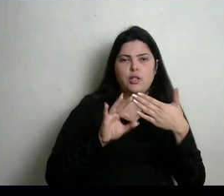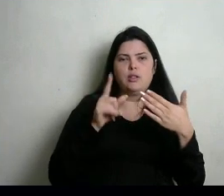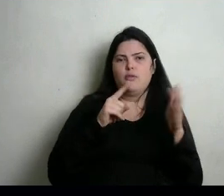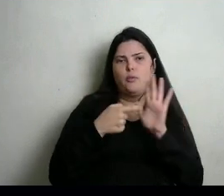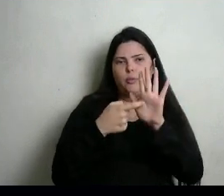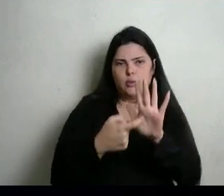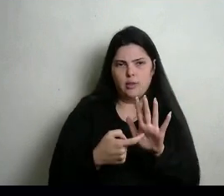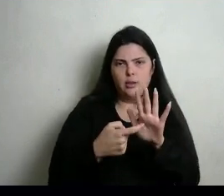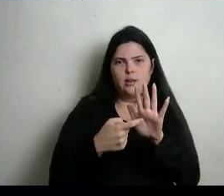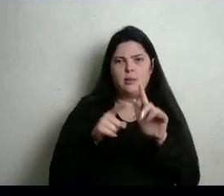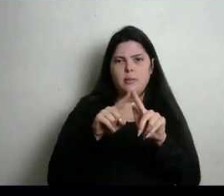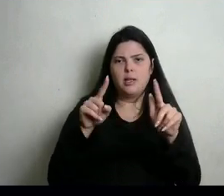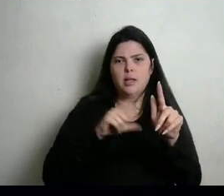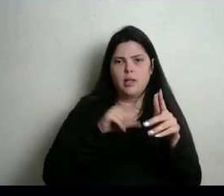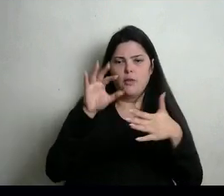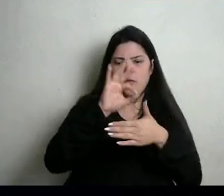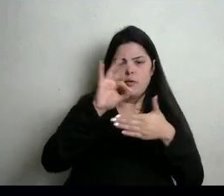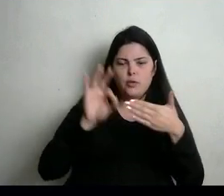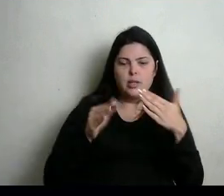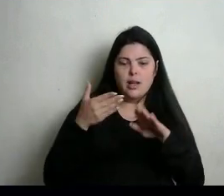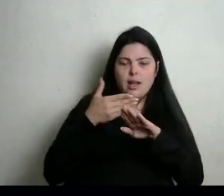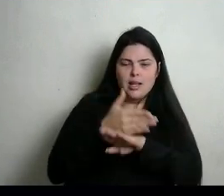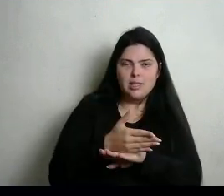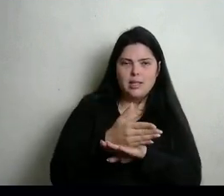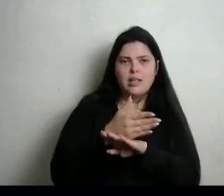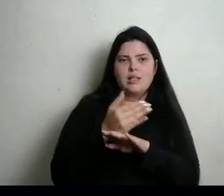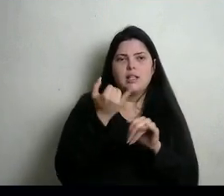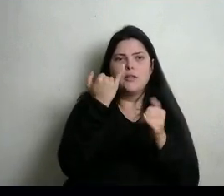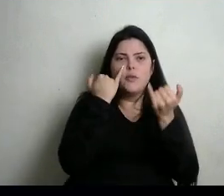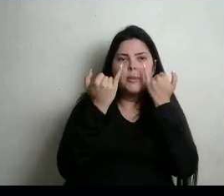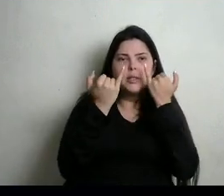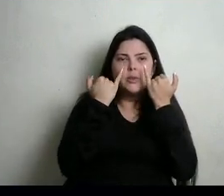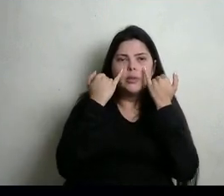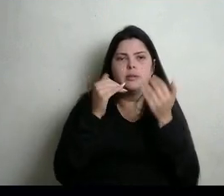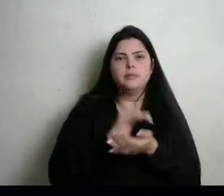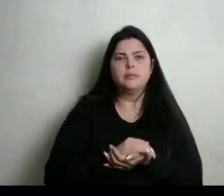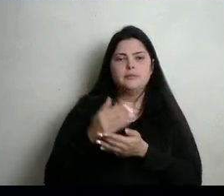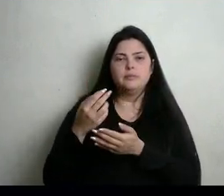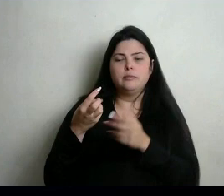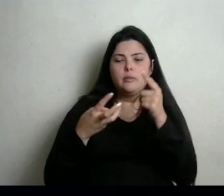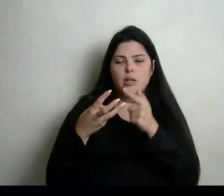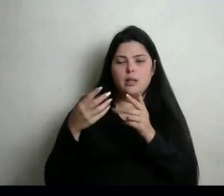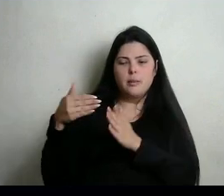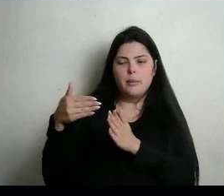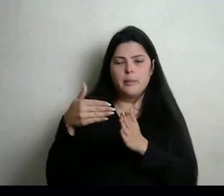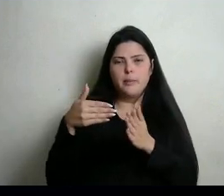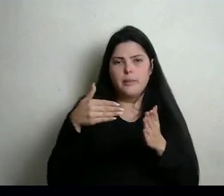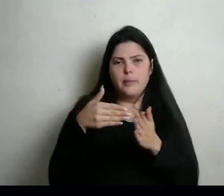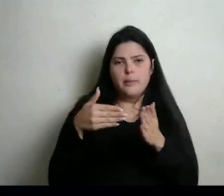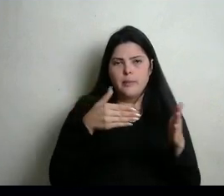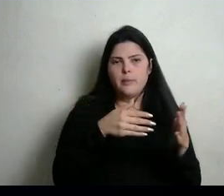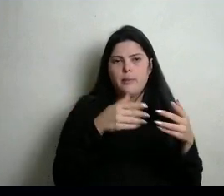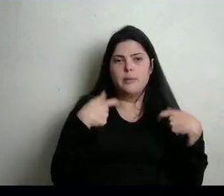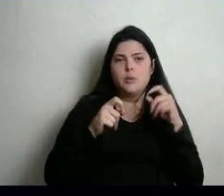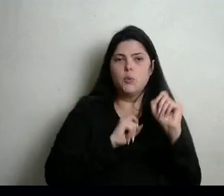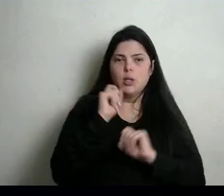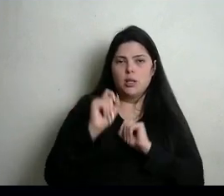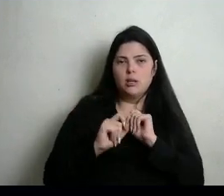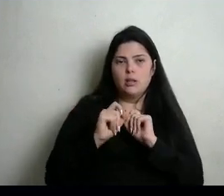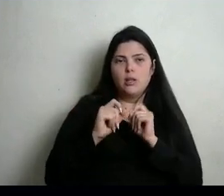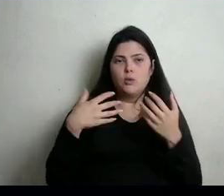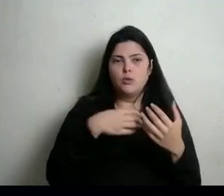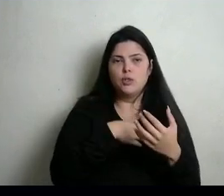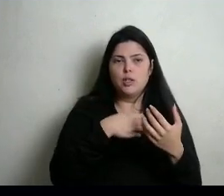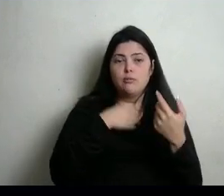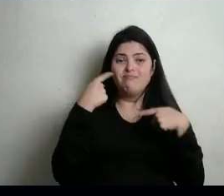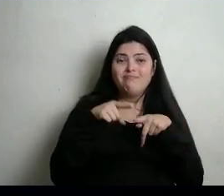tenho o front-end ali que que estão acessando essas 3 rotas. E a partir disso, o que é que eu preciso? Eu preciso ter uma forma de integrar